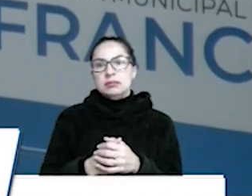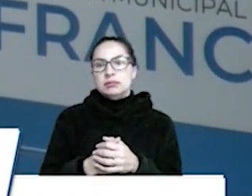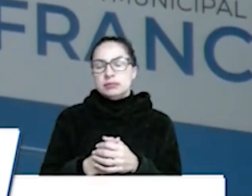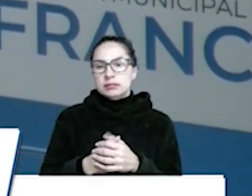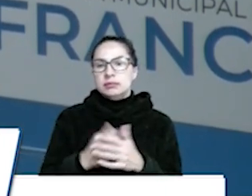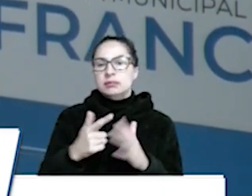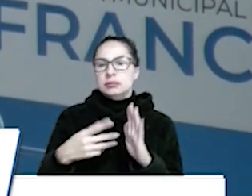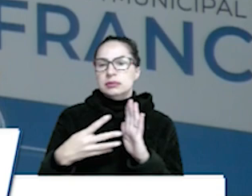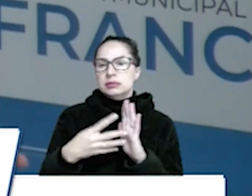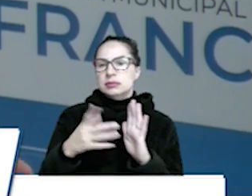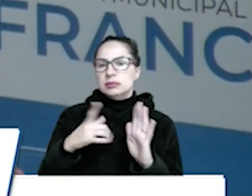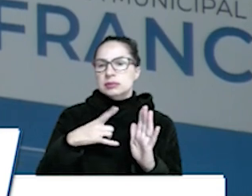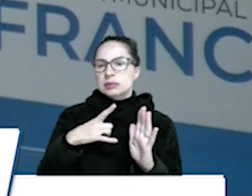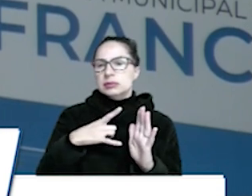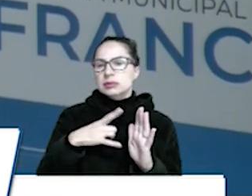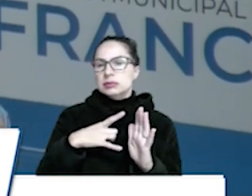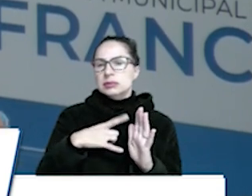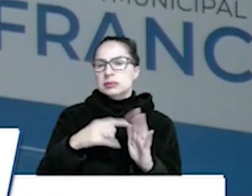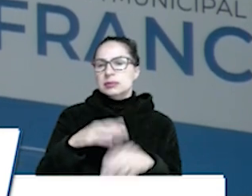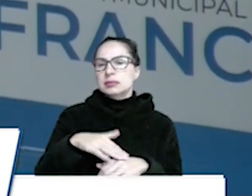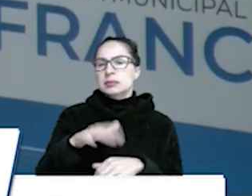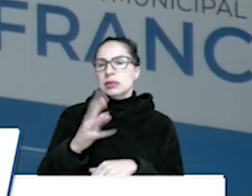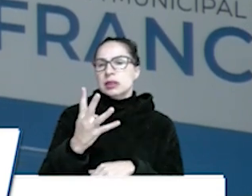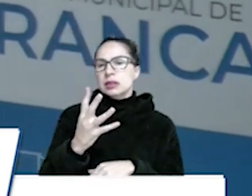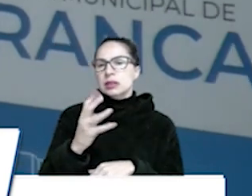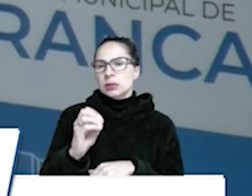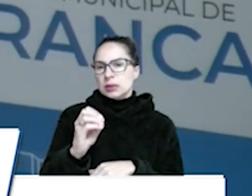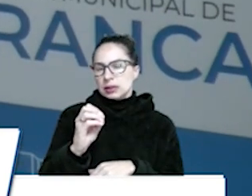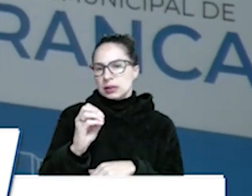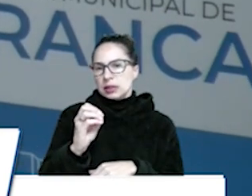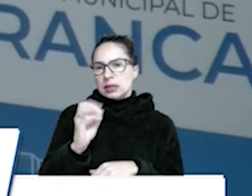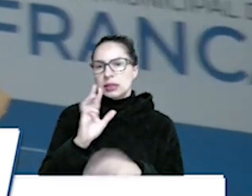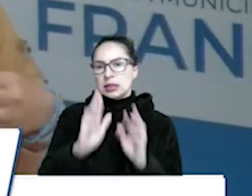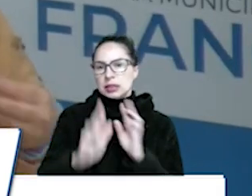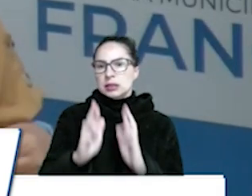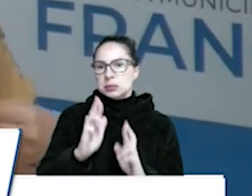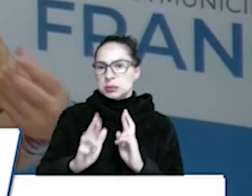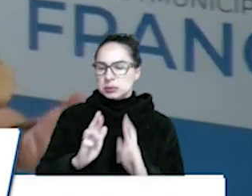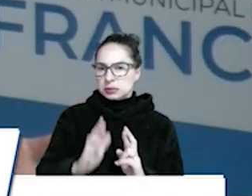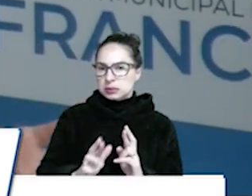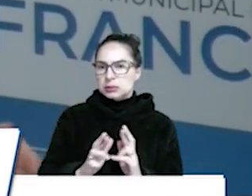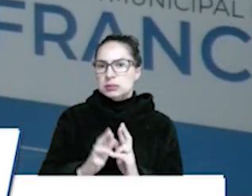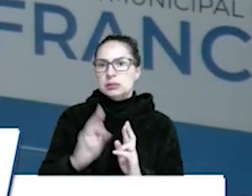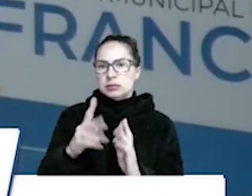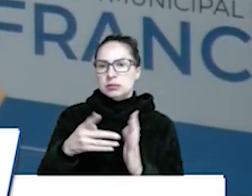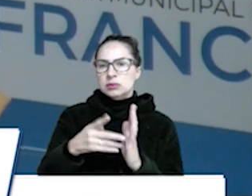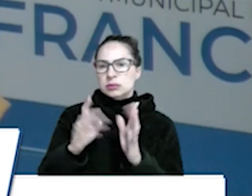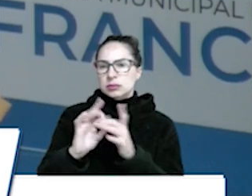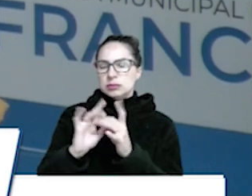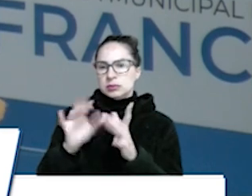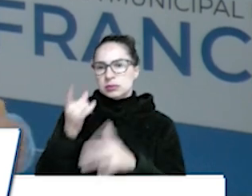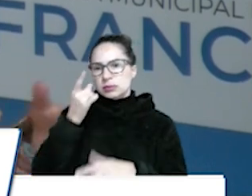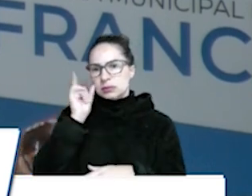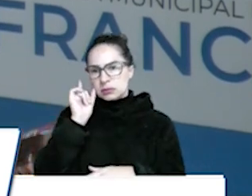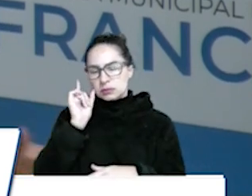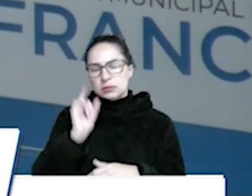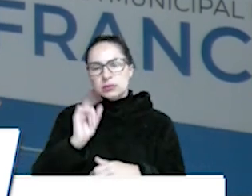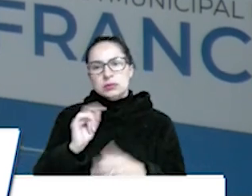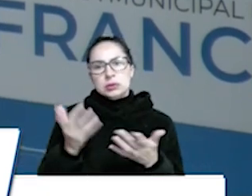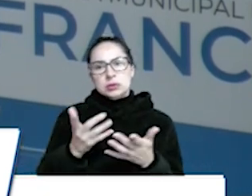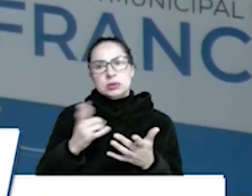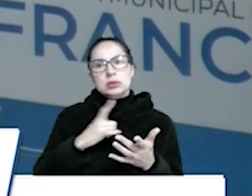já temos mais de 40 preenchimentos, né? Foi um formulário liberado ontem, hoje já está